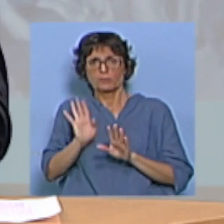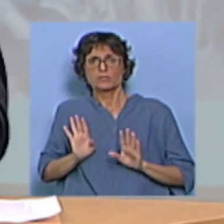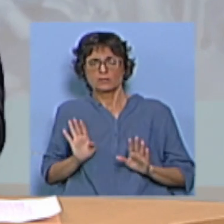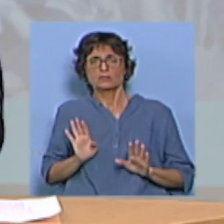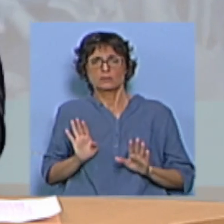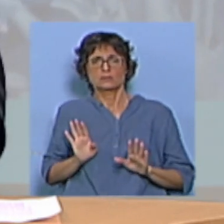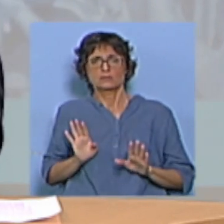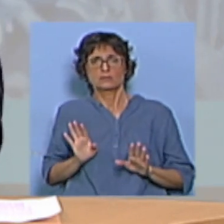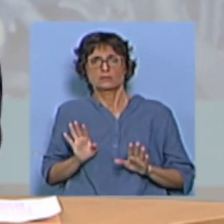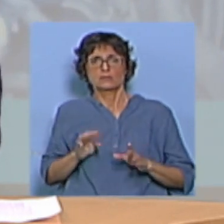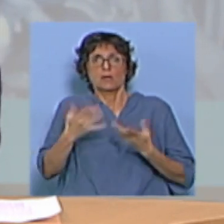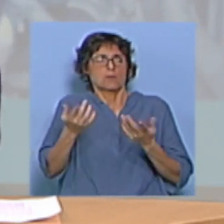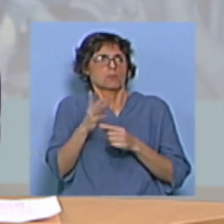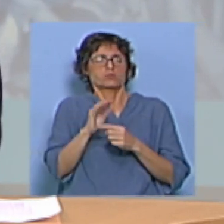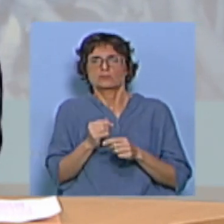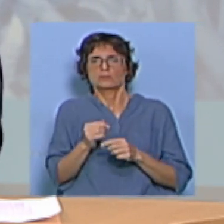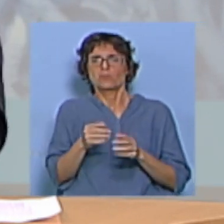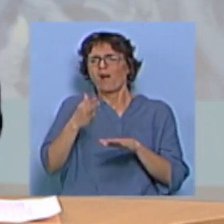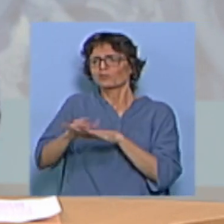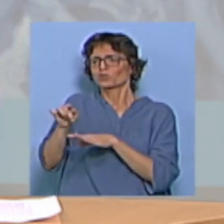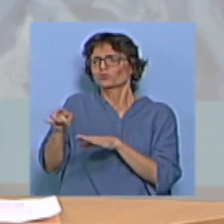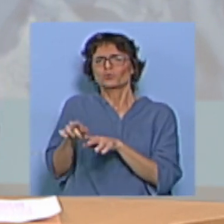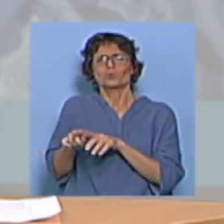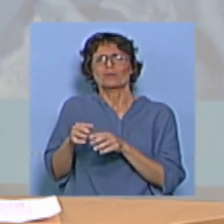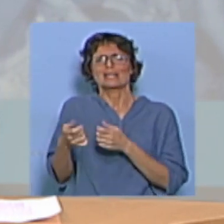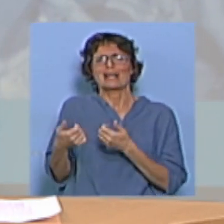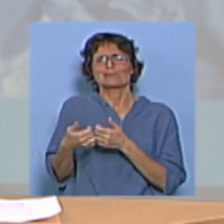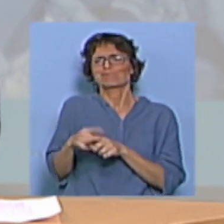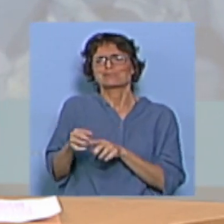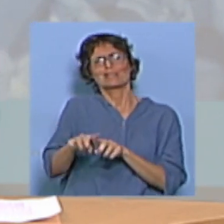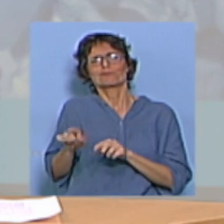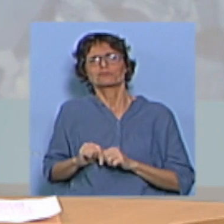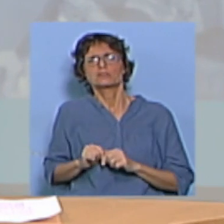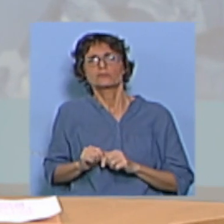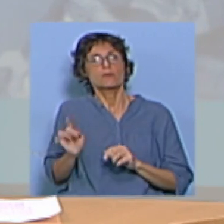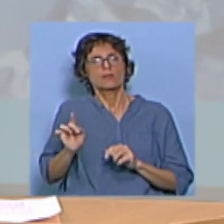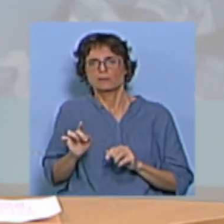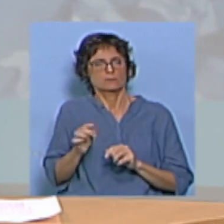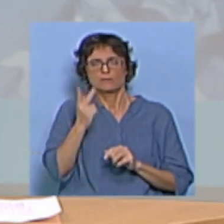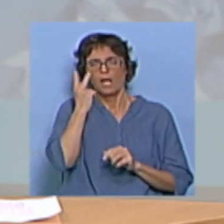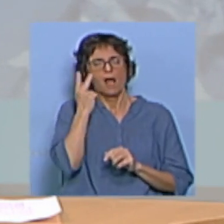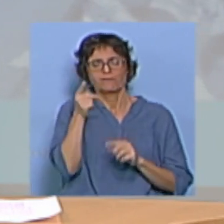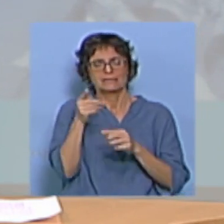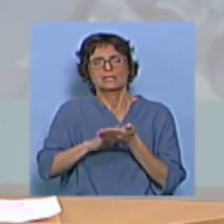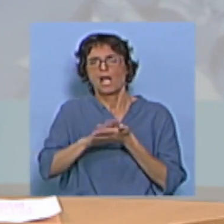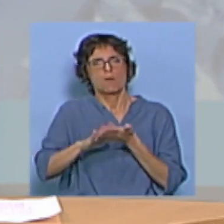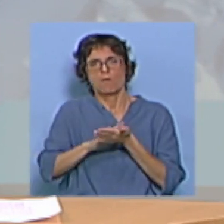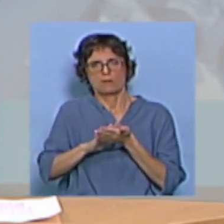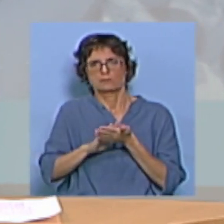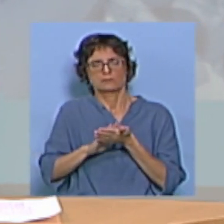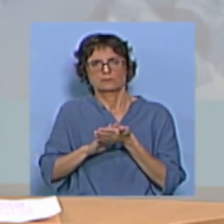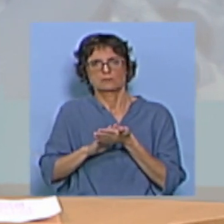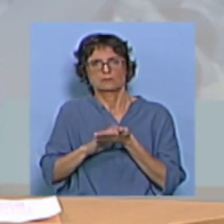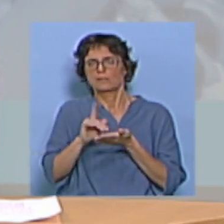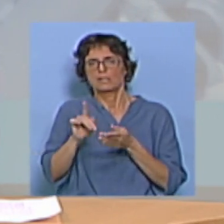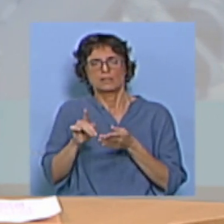uma razão ou por outra, por conflitos de interesses. Nesta situação, como noutras sobre a vida humana, não pode haver esse conflito de interesses, seja